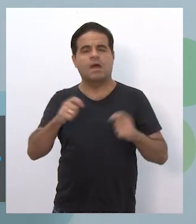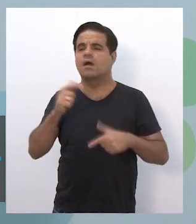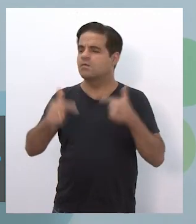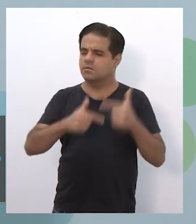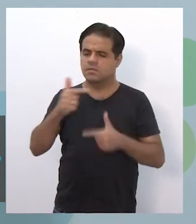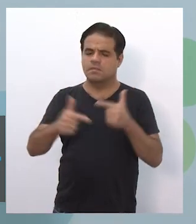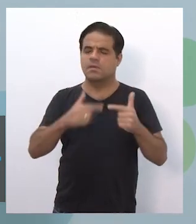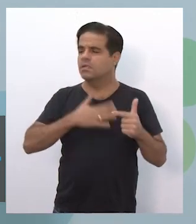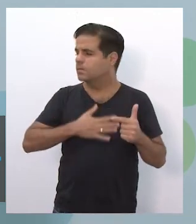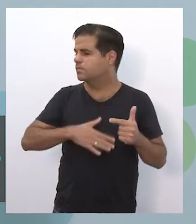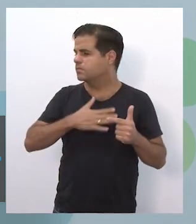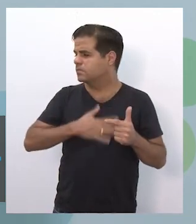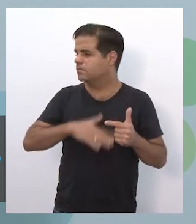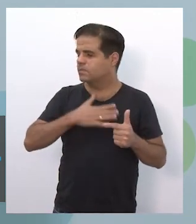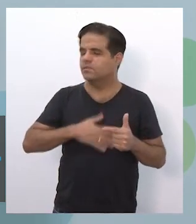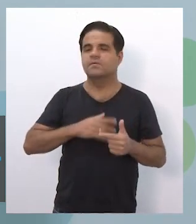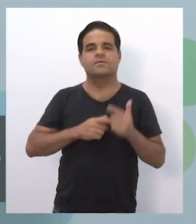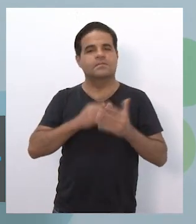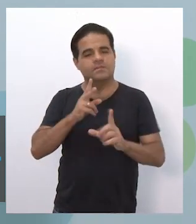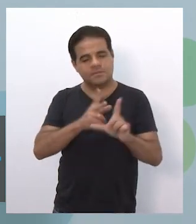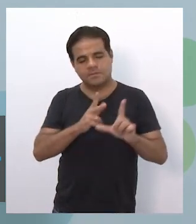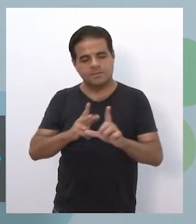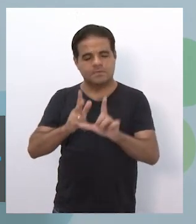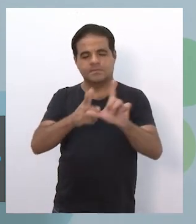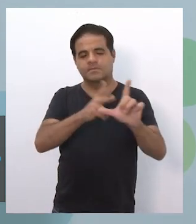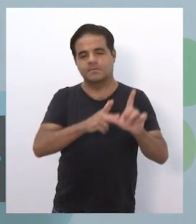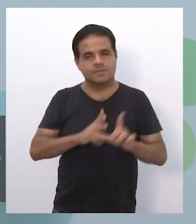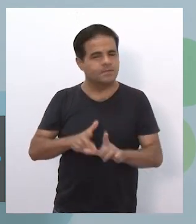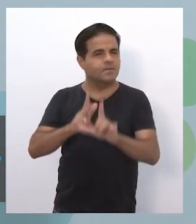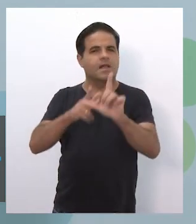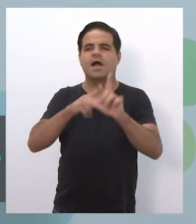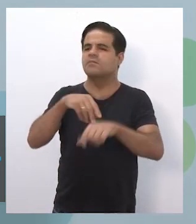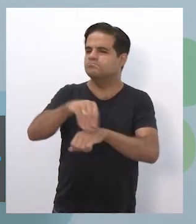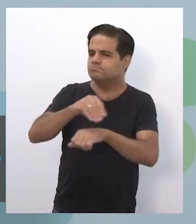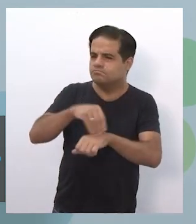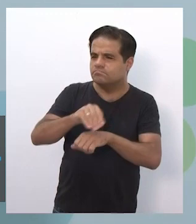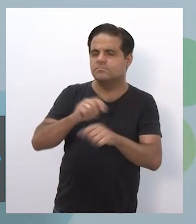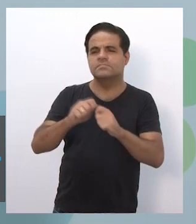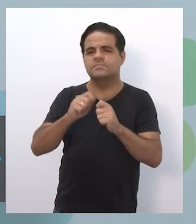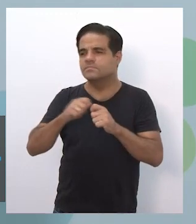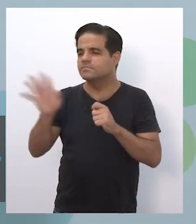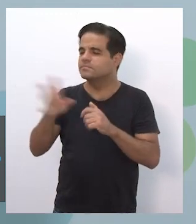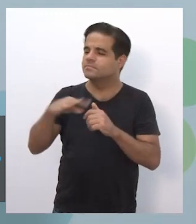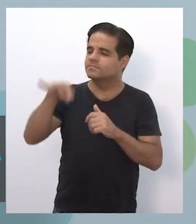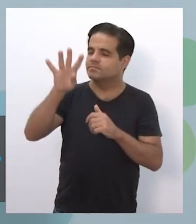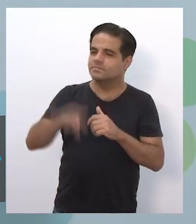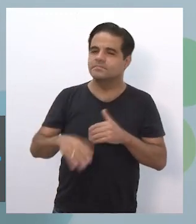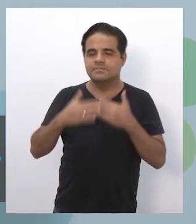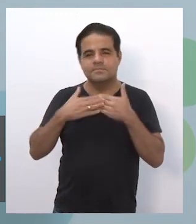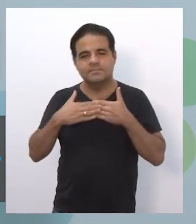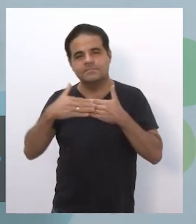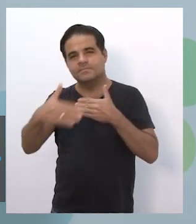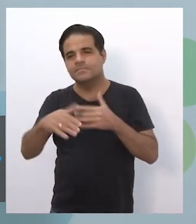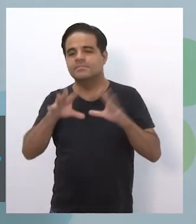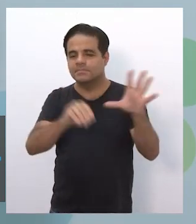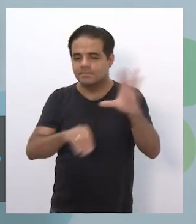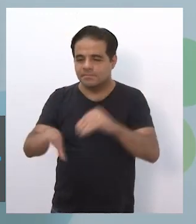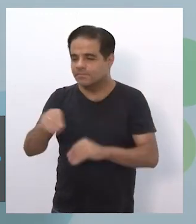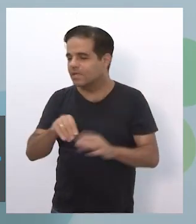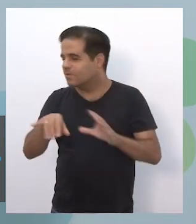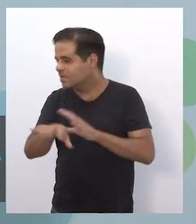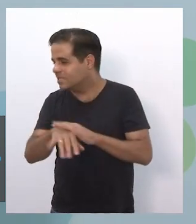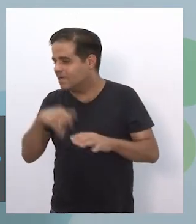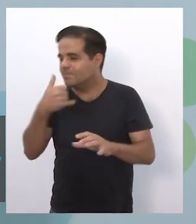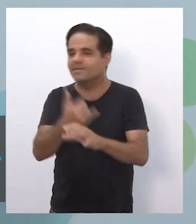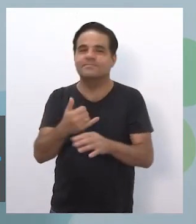trabalhar tranquilamente, vai fazer sua live, vai dar sua aula, vai poder fazer suas planilhas, vai poder mexer no YouTube,